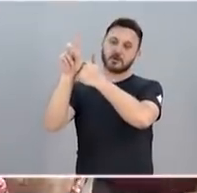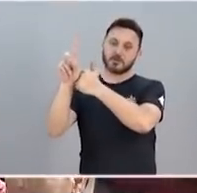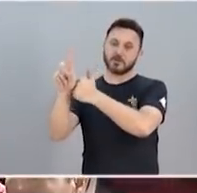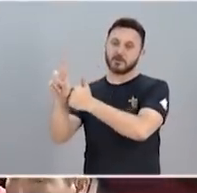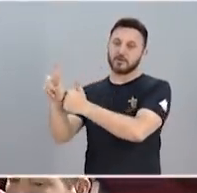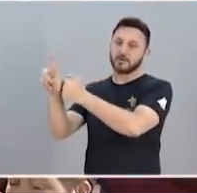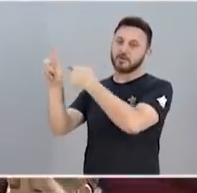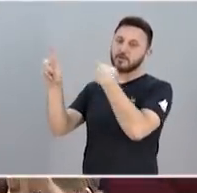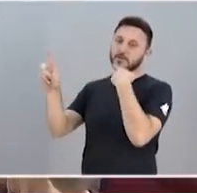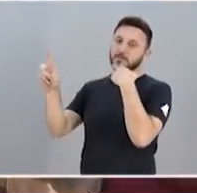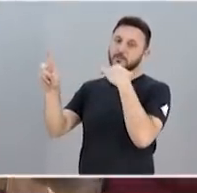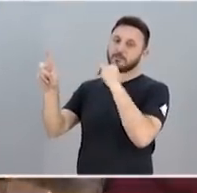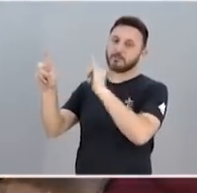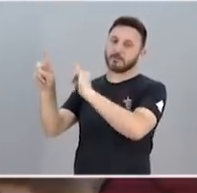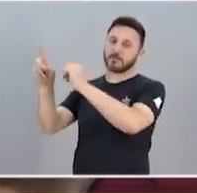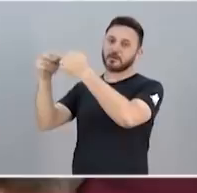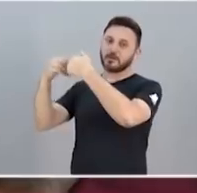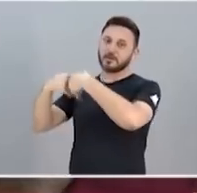ó